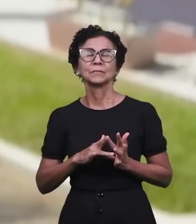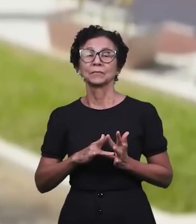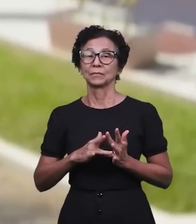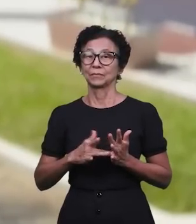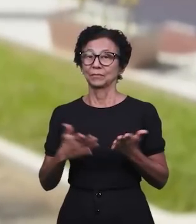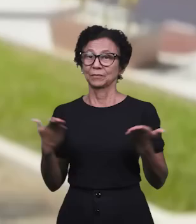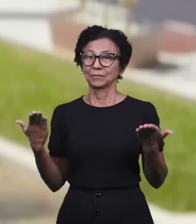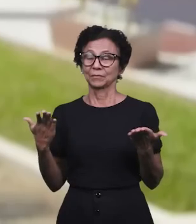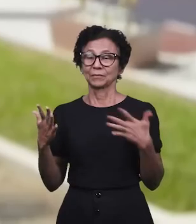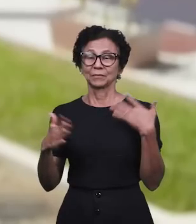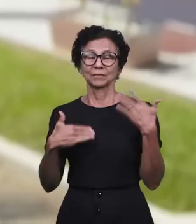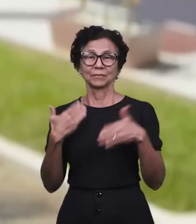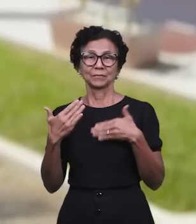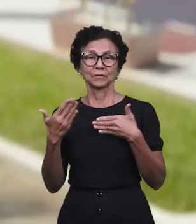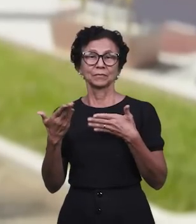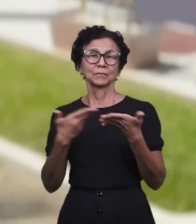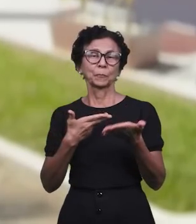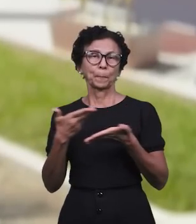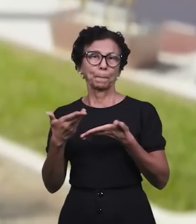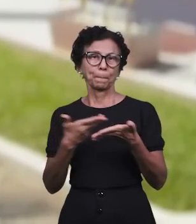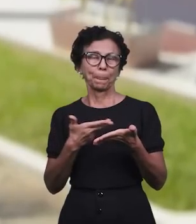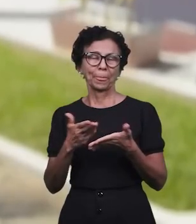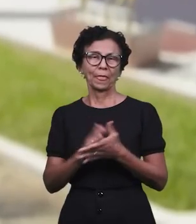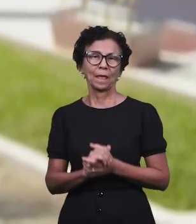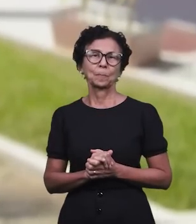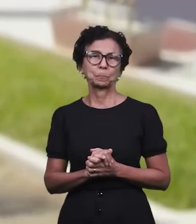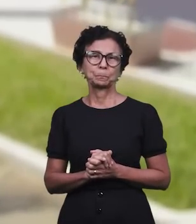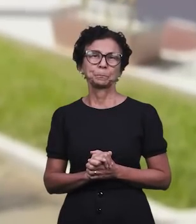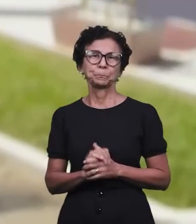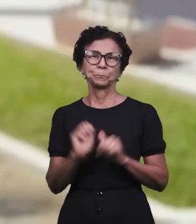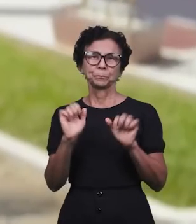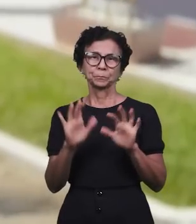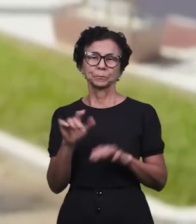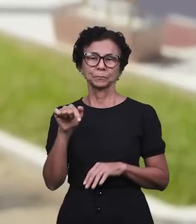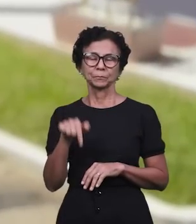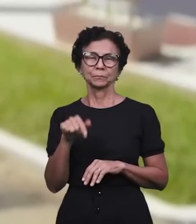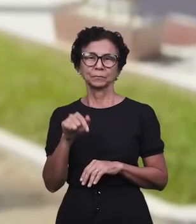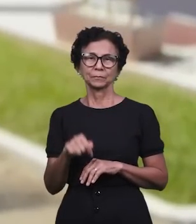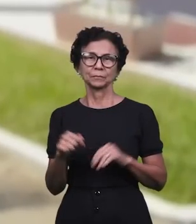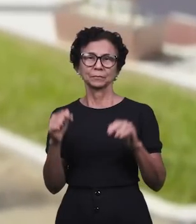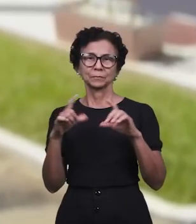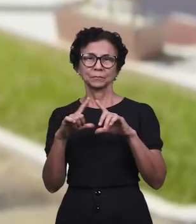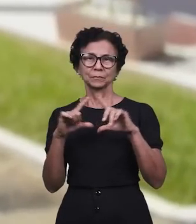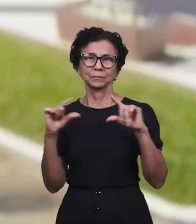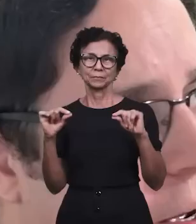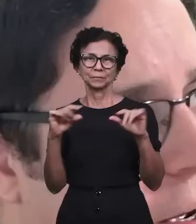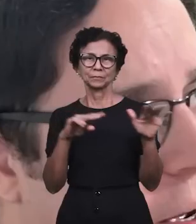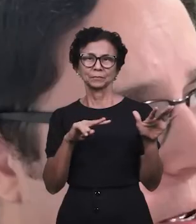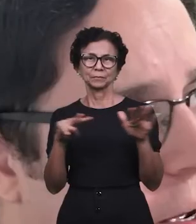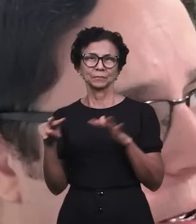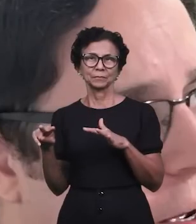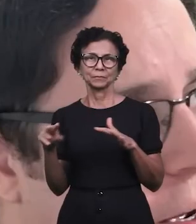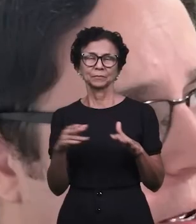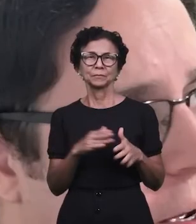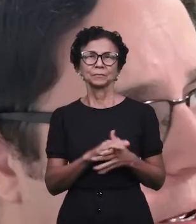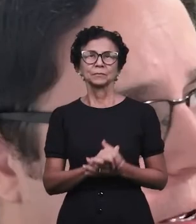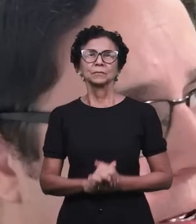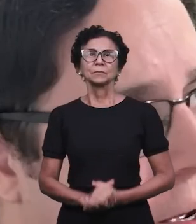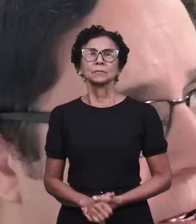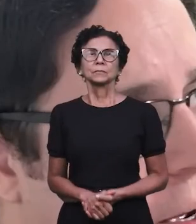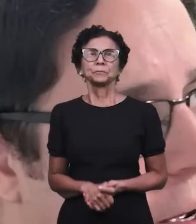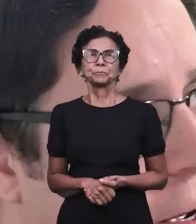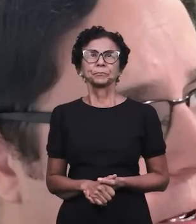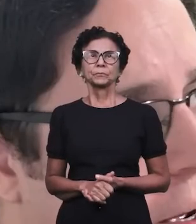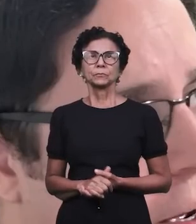com muita alegria para compartilhar com os irmãos um pouquinho do que o Senhor fez aqui em Brasília nessa semana. E vamos começar nossa